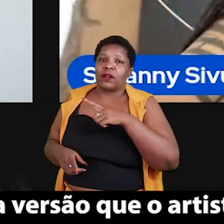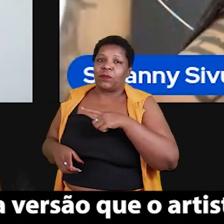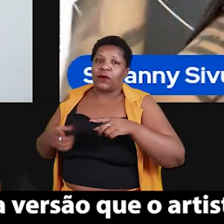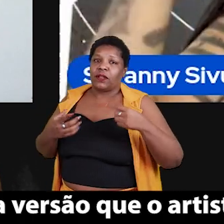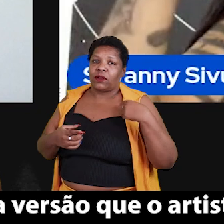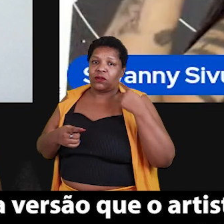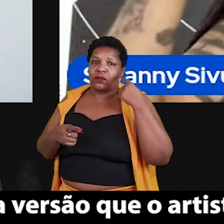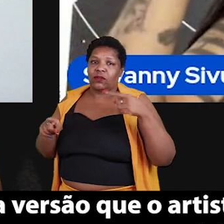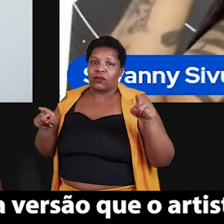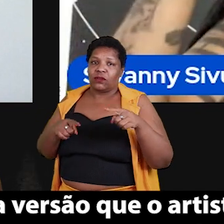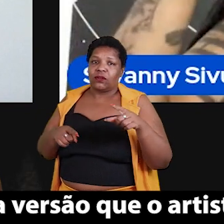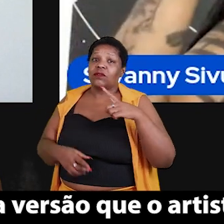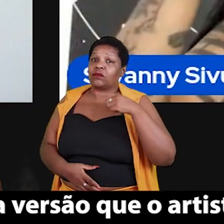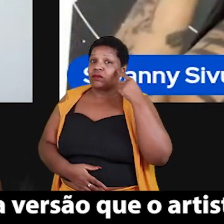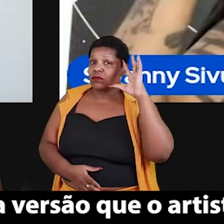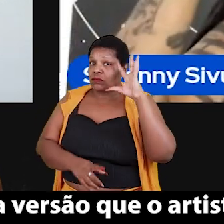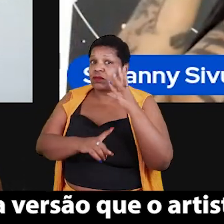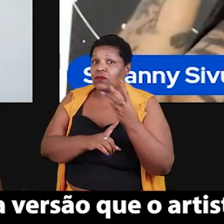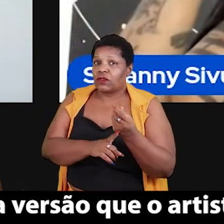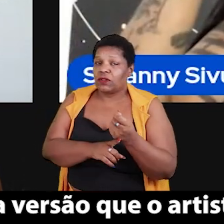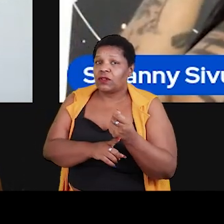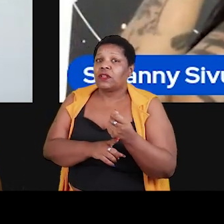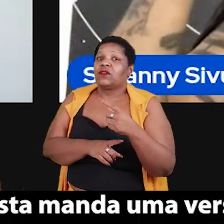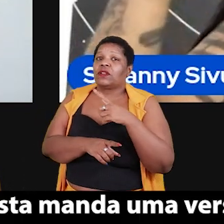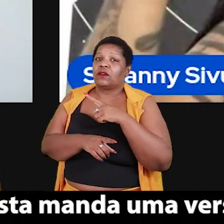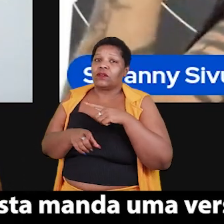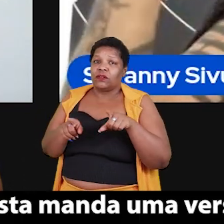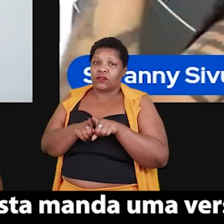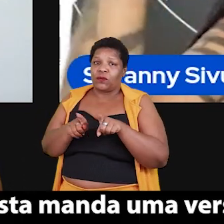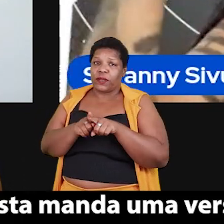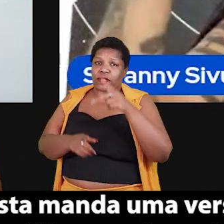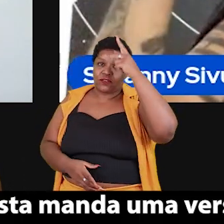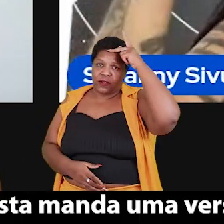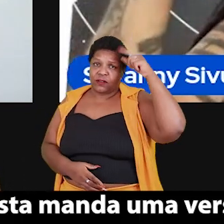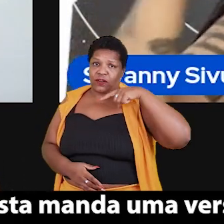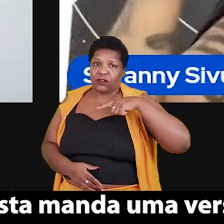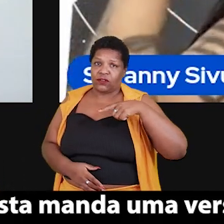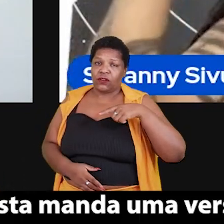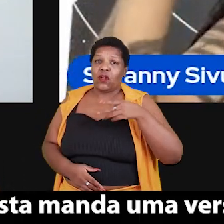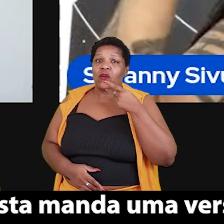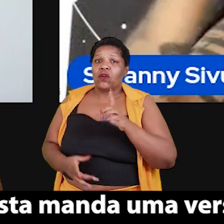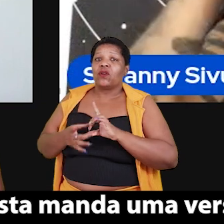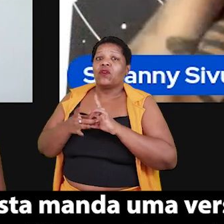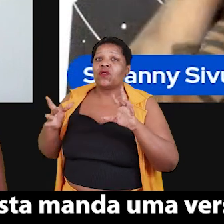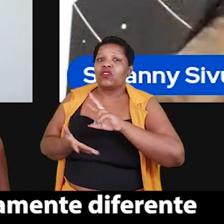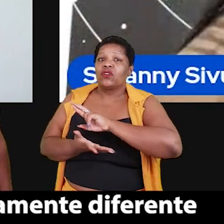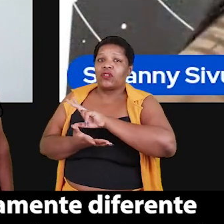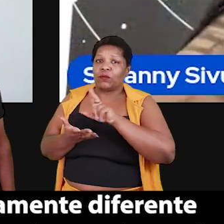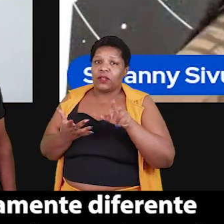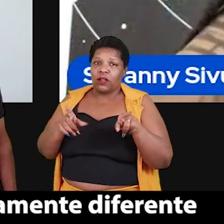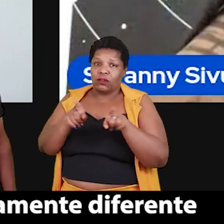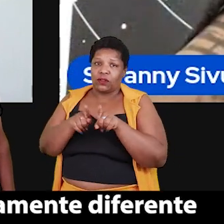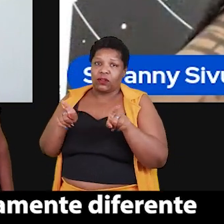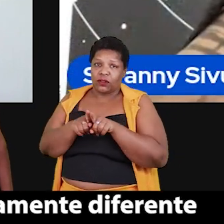ouço a versão que o artista mandou, porque tem essa também. Às vezes o artista manda uma versão completamente diferente do estúdio,